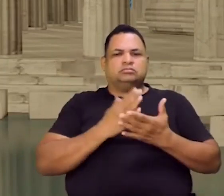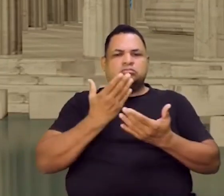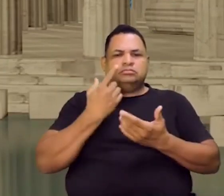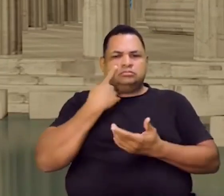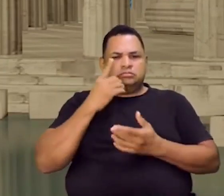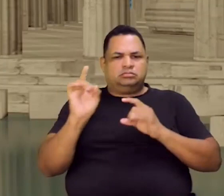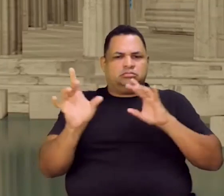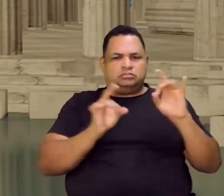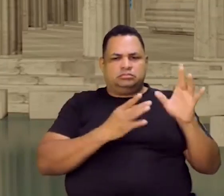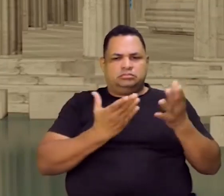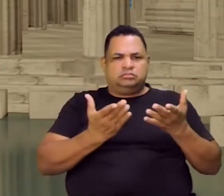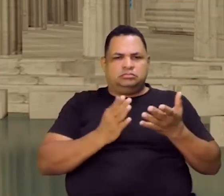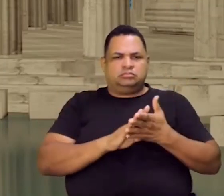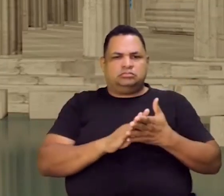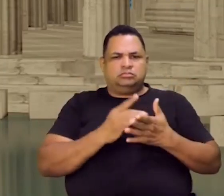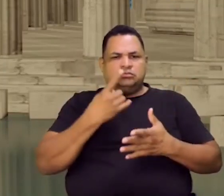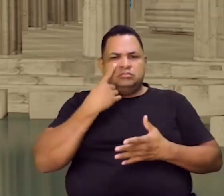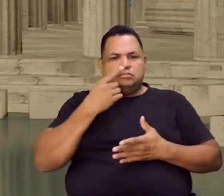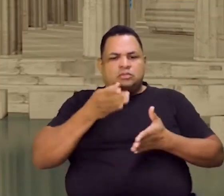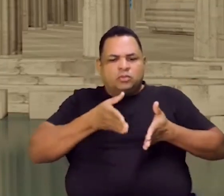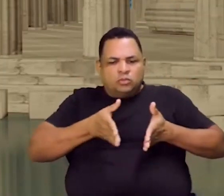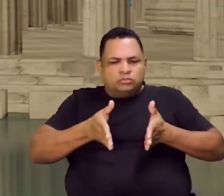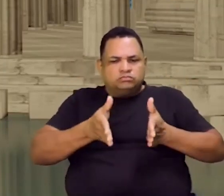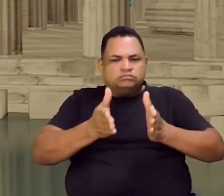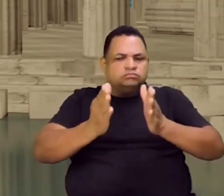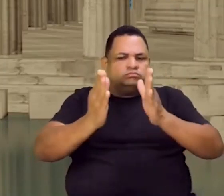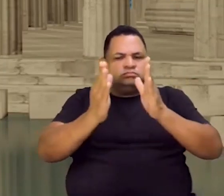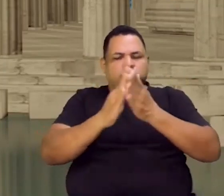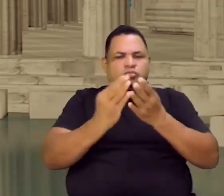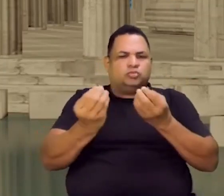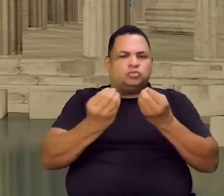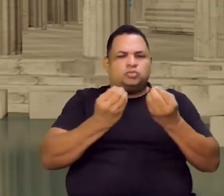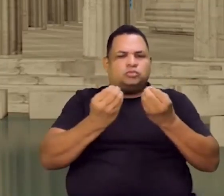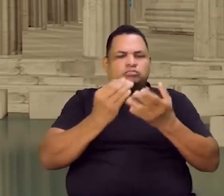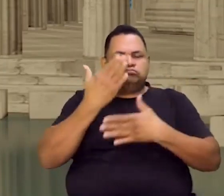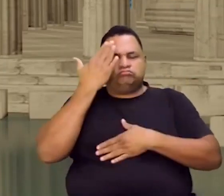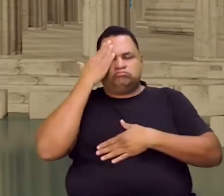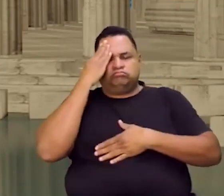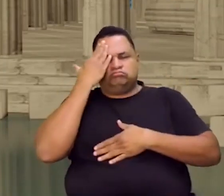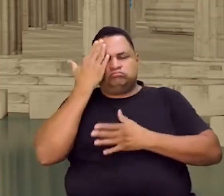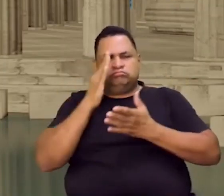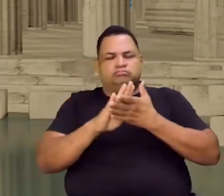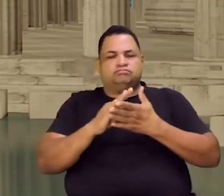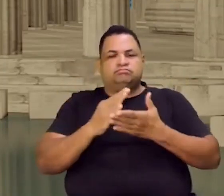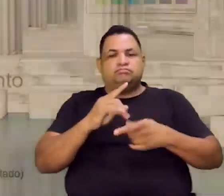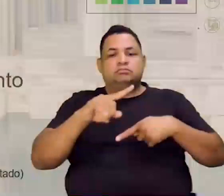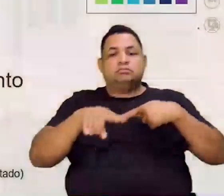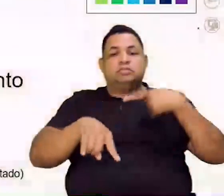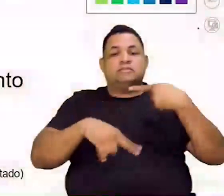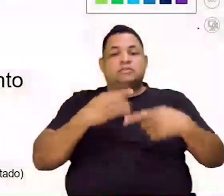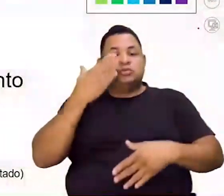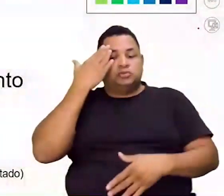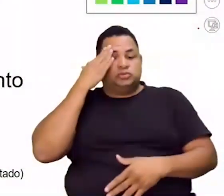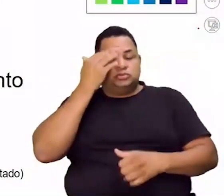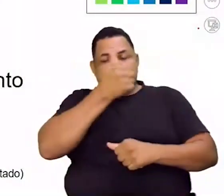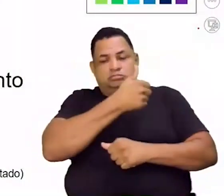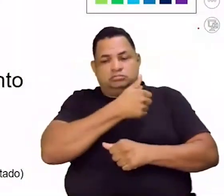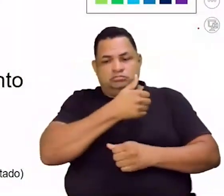Sabe por quê? Eu vou ver os caminhos, né, os meios ali para poder entender o contexto. Vamos lá, continuando, olha